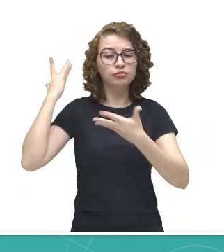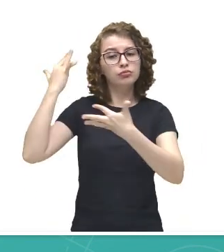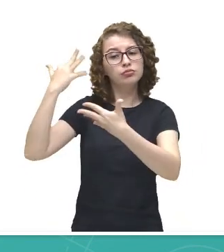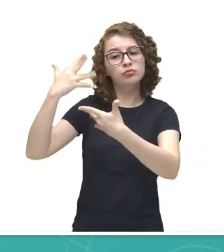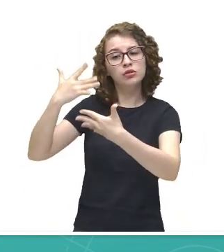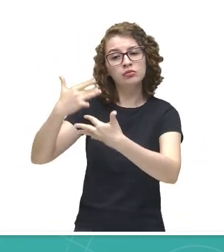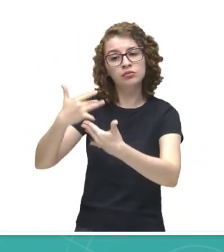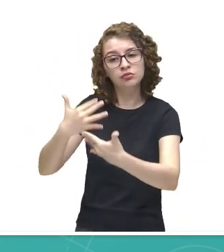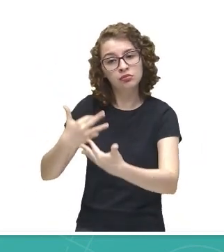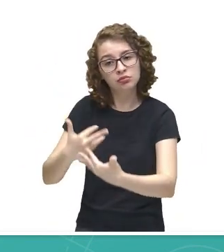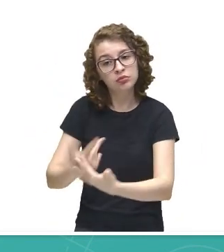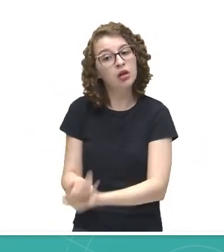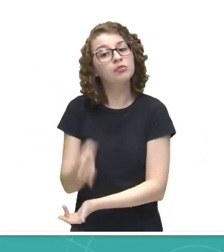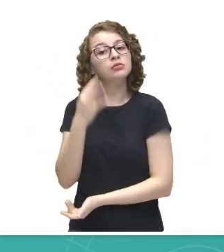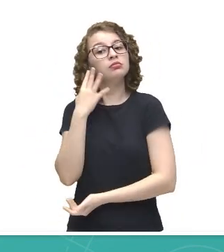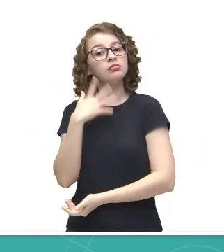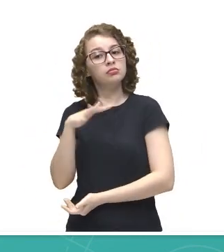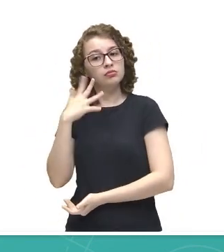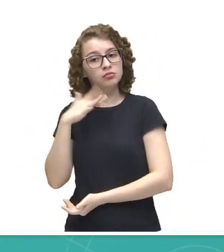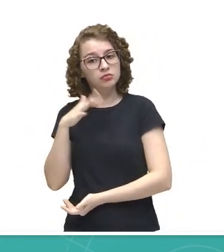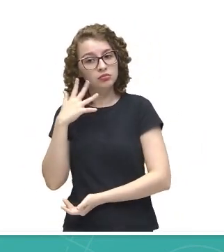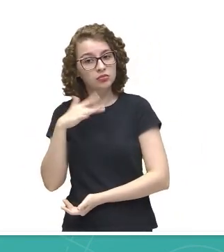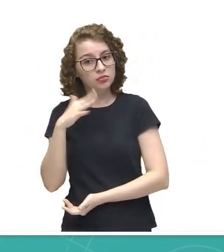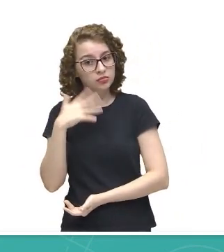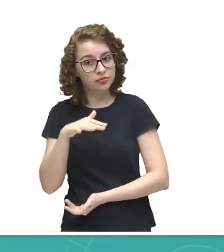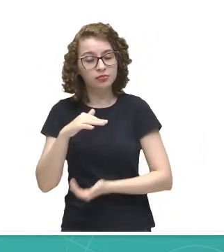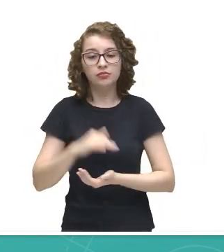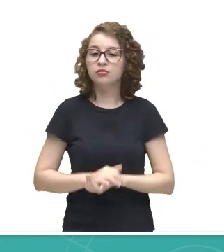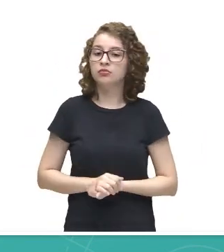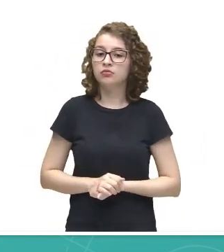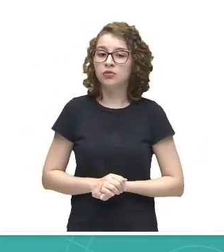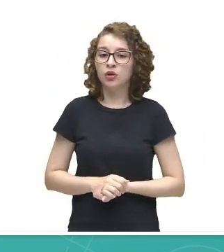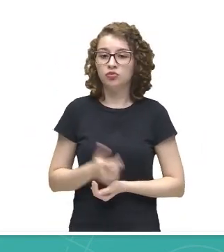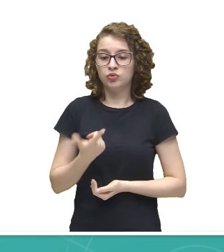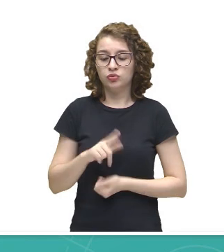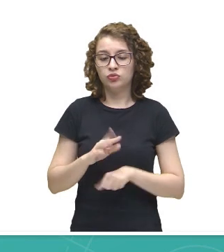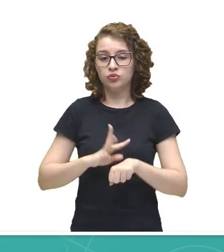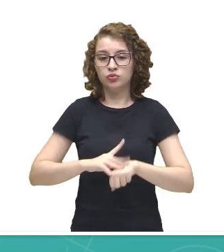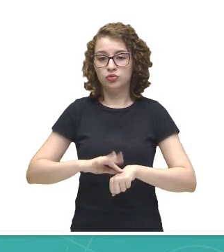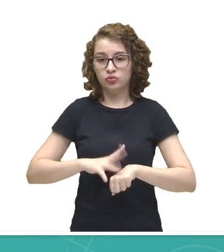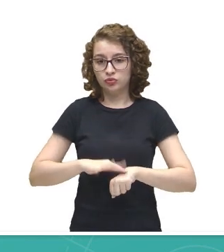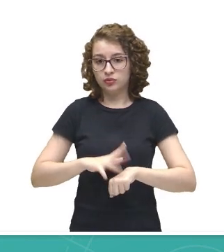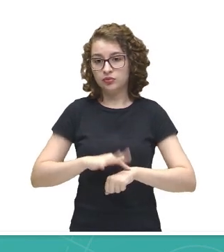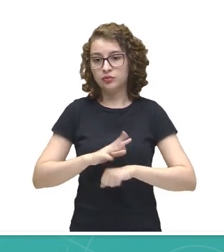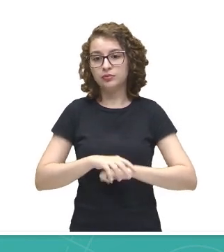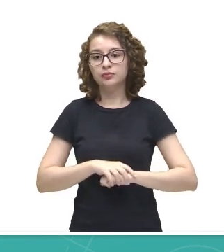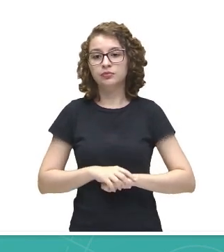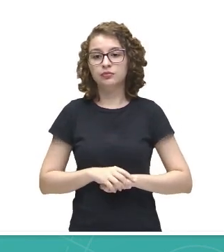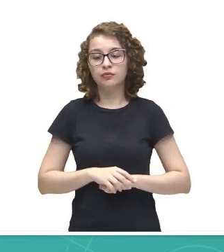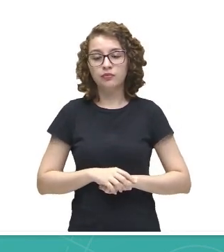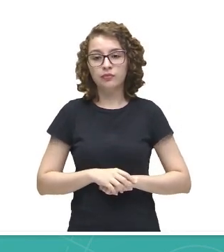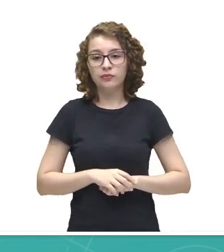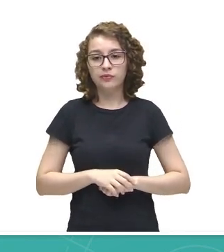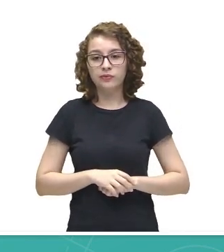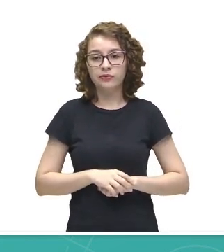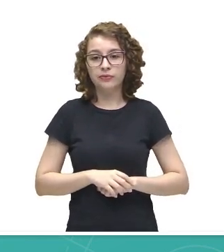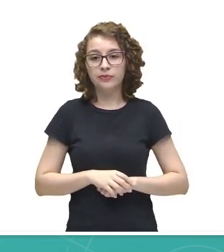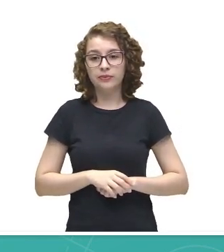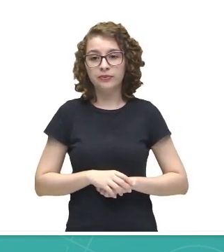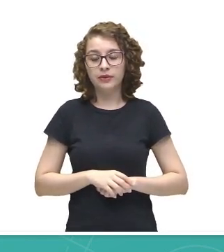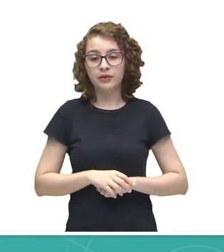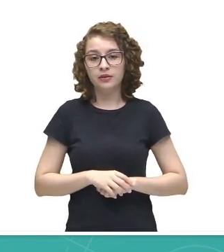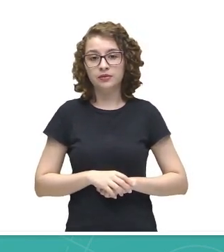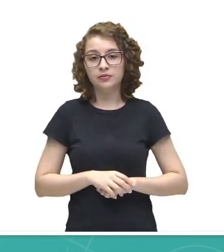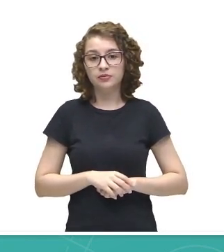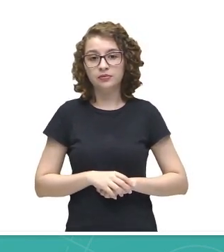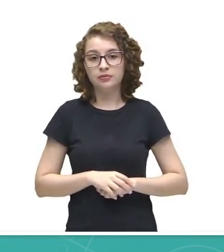próprio processo, mas não manifesta nenhuma questão doentia, tá? Então